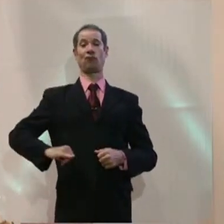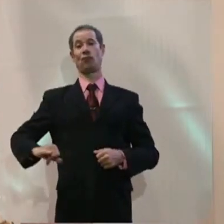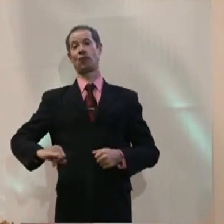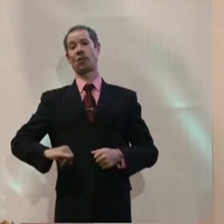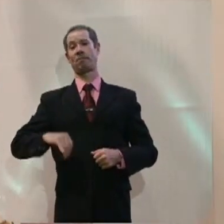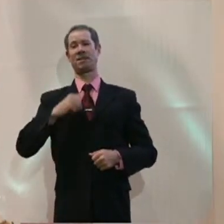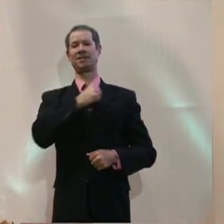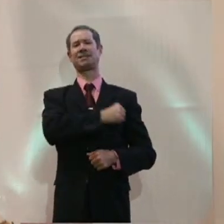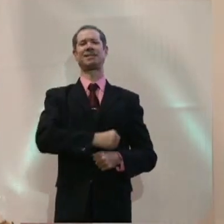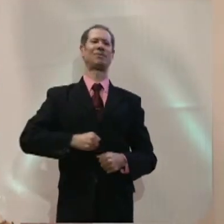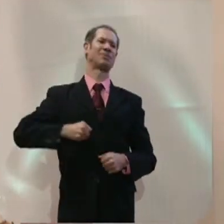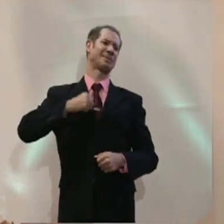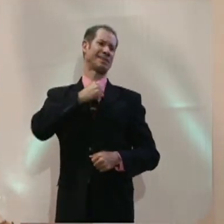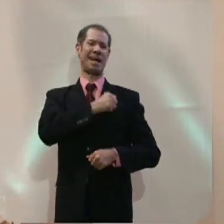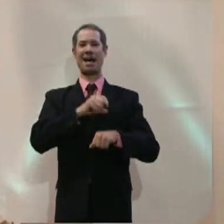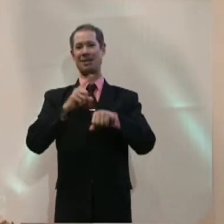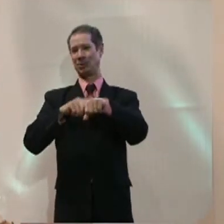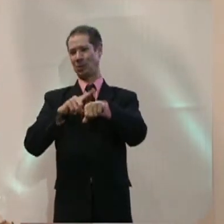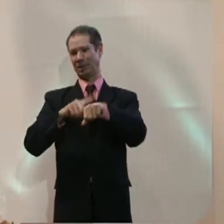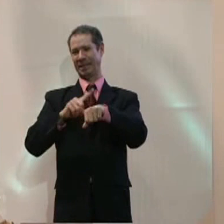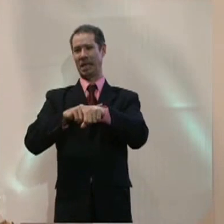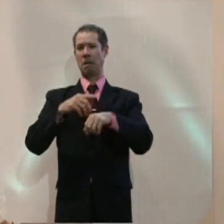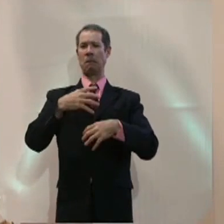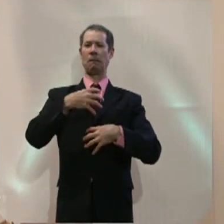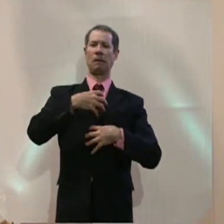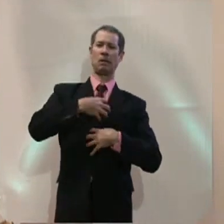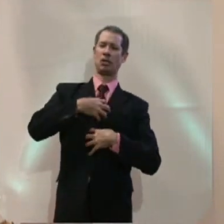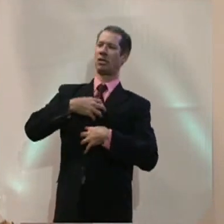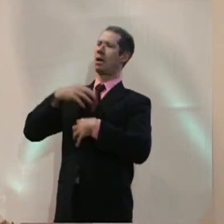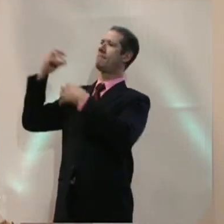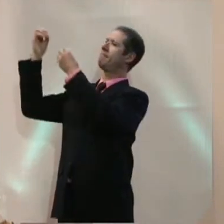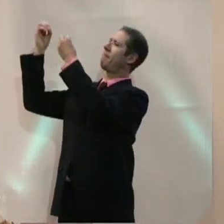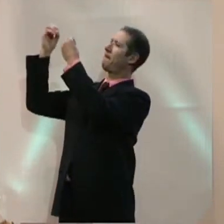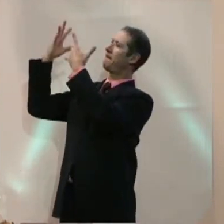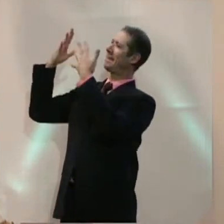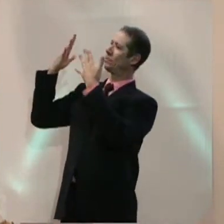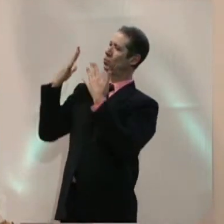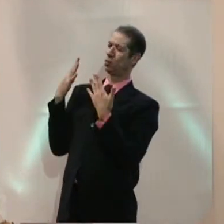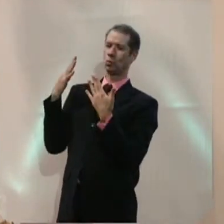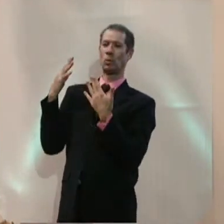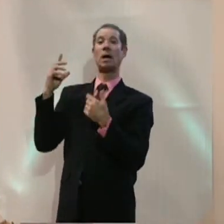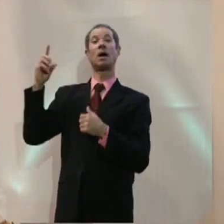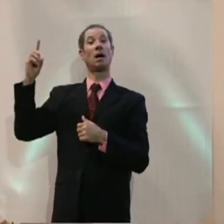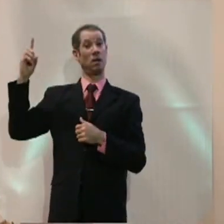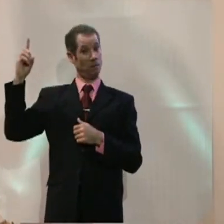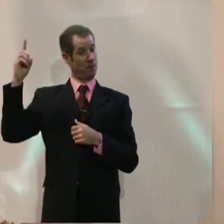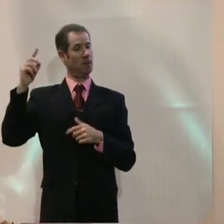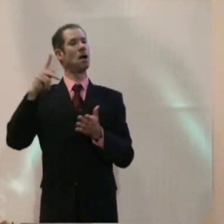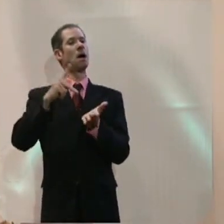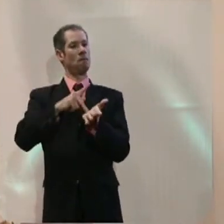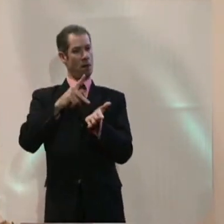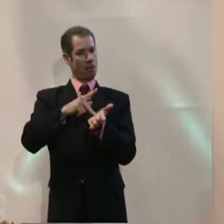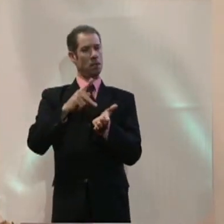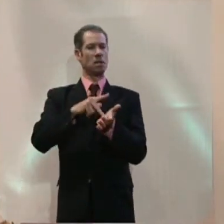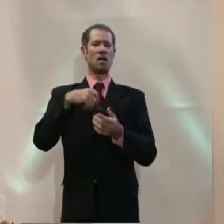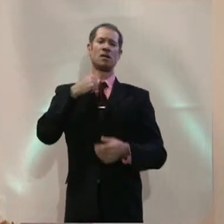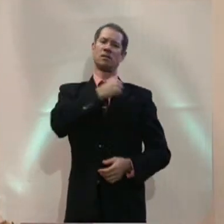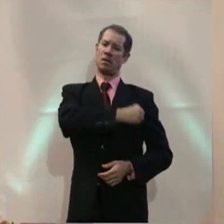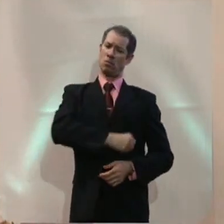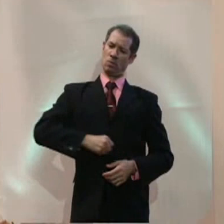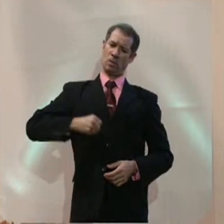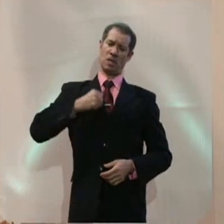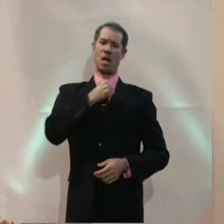Ele tinha saudades do tempo em que ele se sentia abençoado por Deus. Na verdade, ele tinha saudades